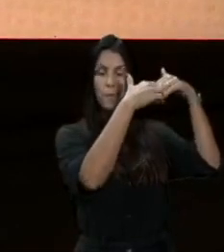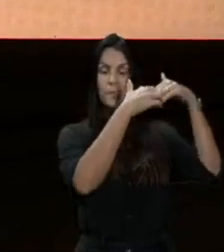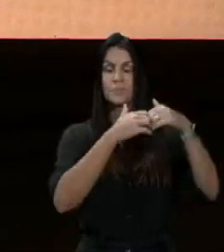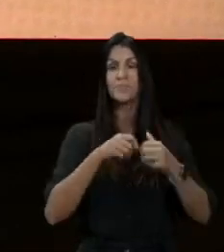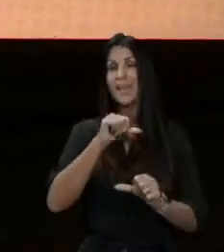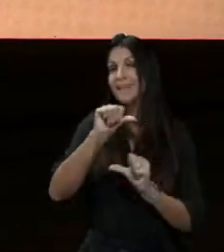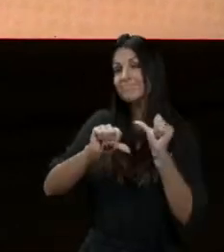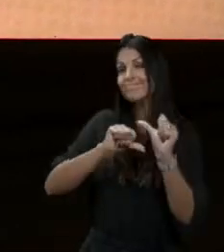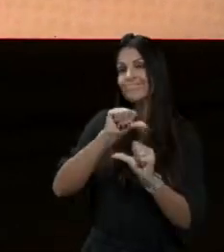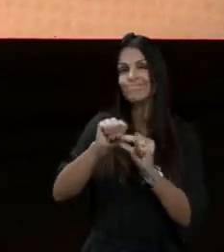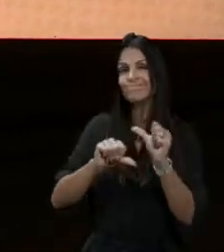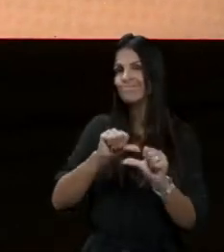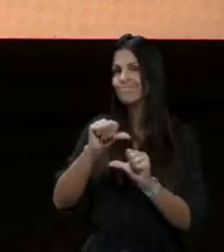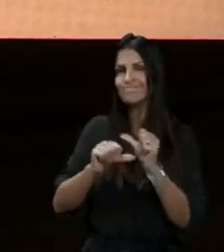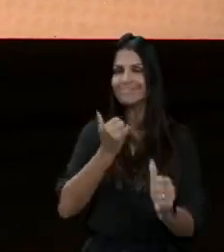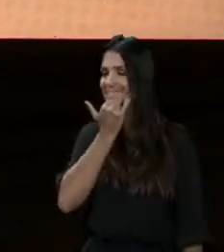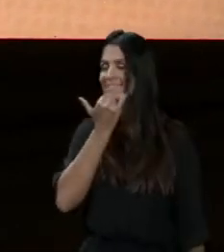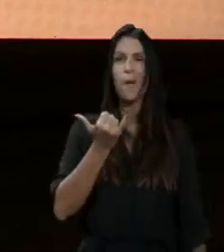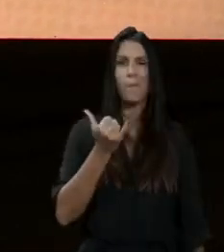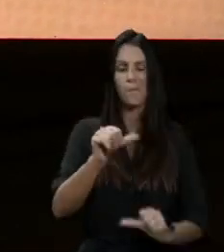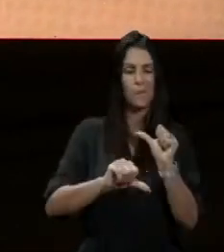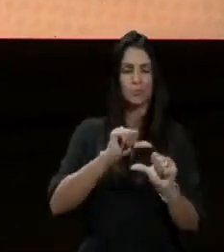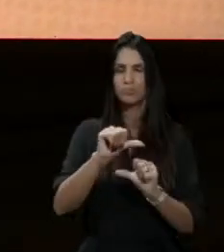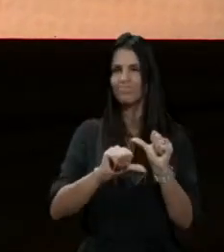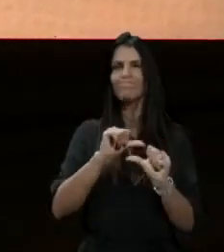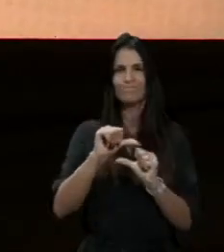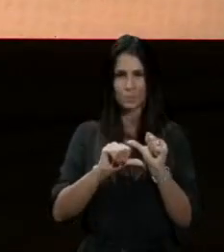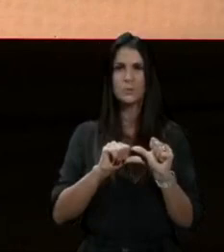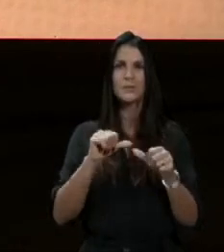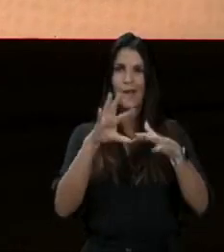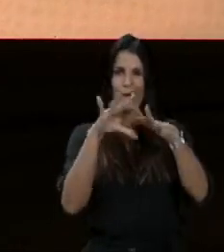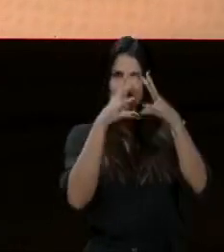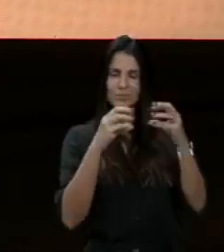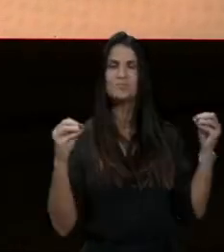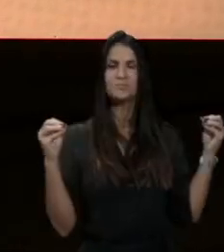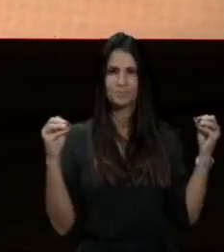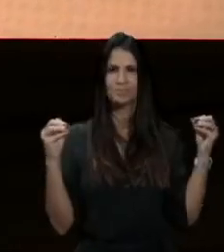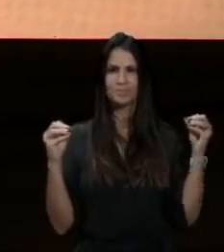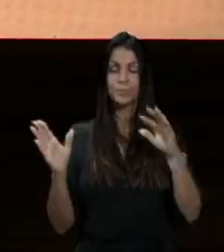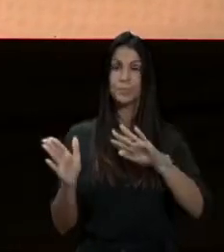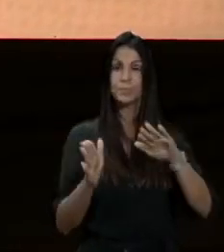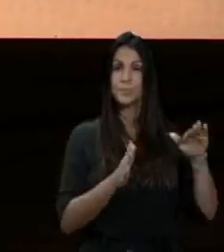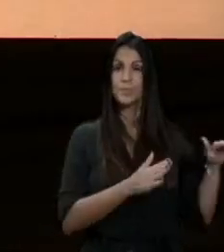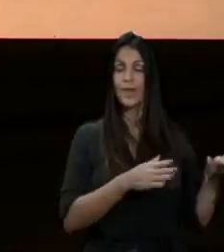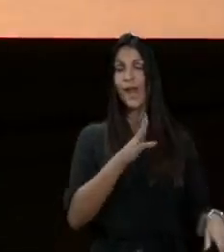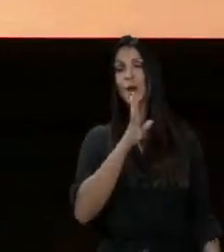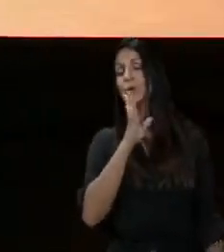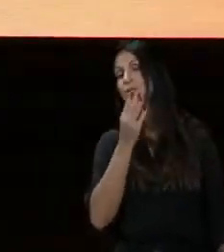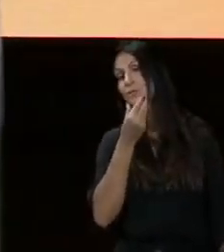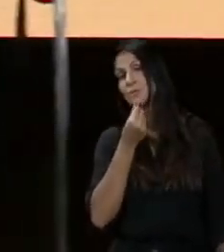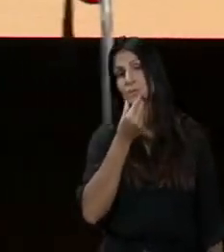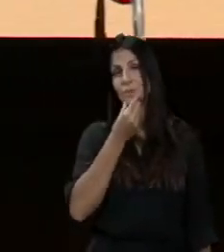voltarem a funcionar de uma maneira inédita Eu conheço um homem que ele estava já